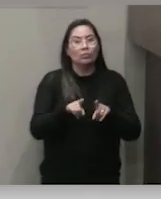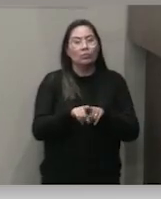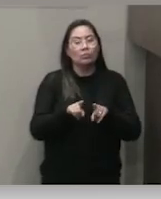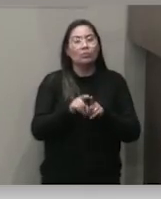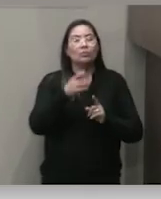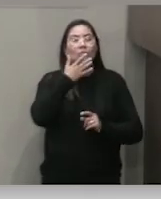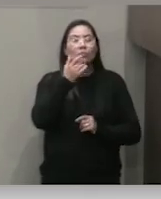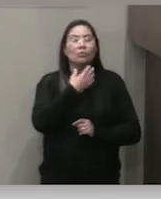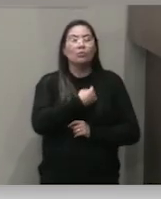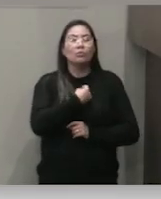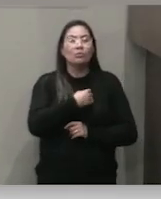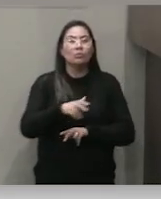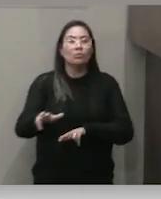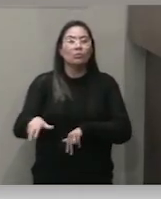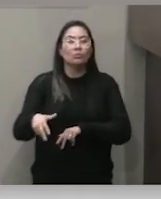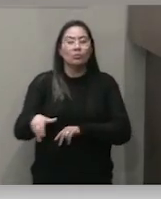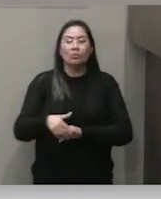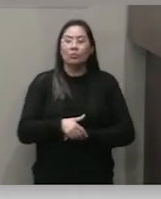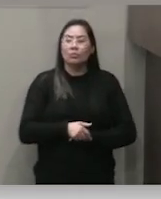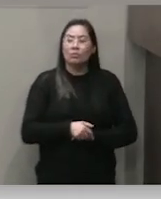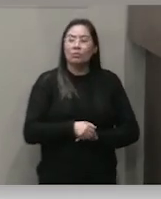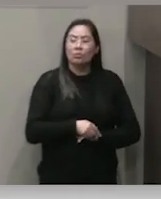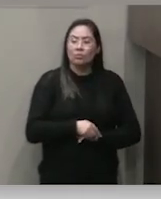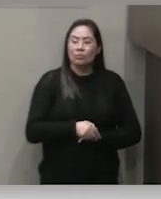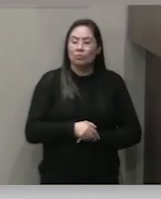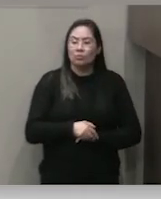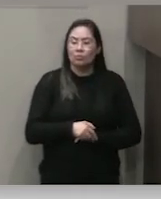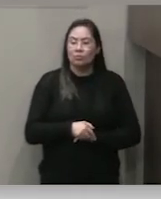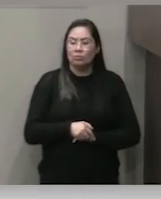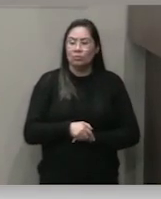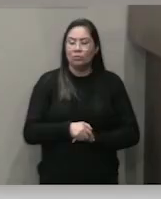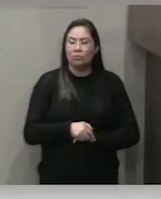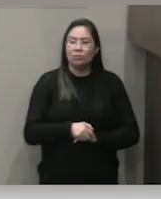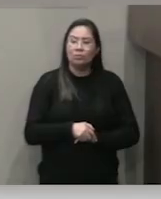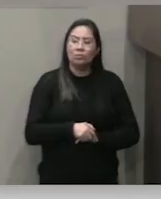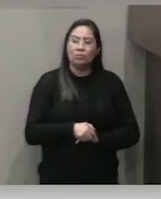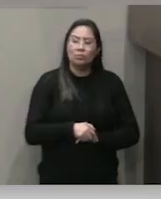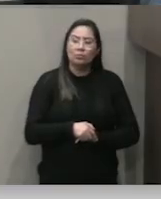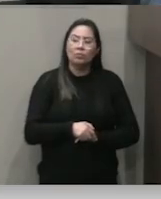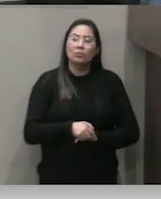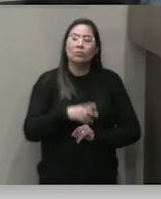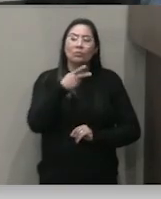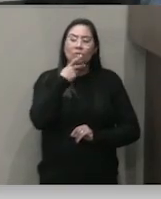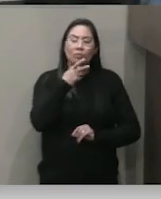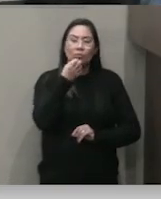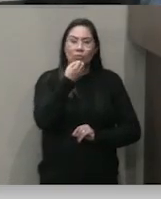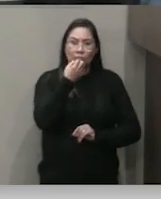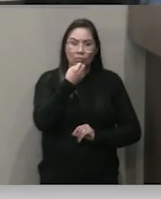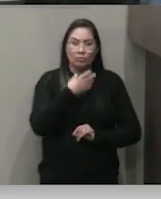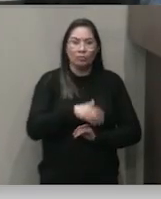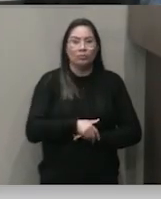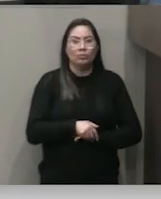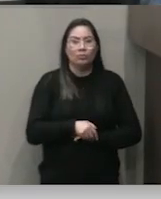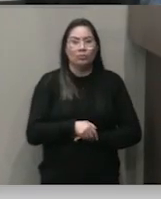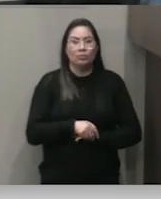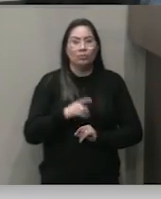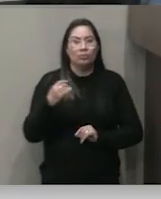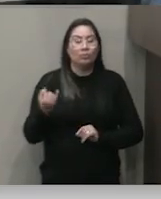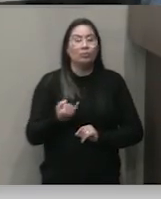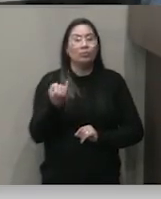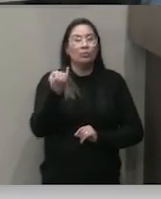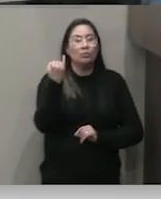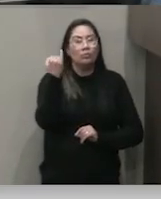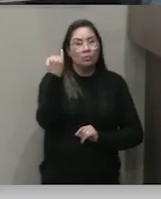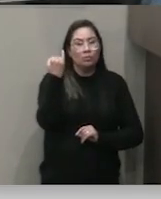facilitar a vida dos nossos agricultores. Por não, vereador, eu lhe dou aí, tem 46 segundos. O senhor falou muito bem, vereador Chequinho, é